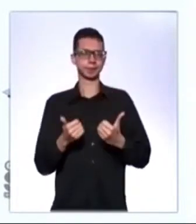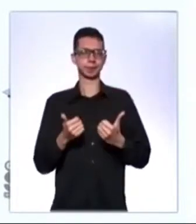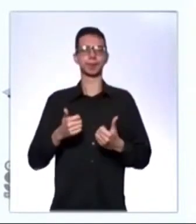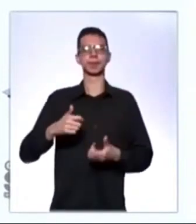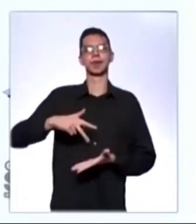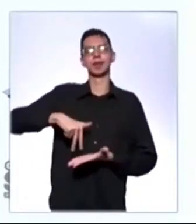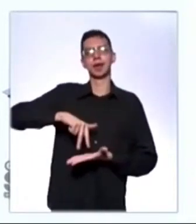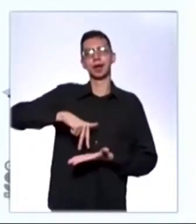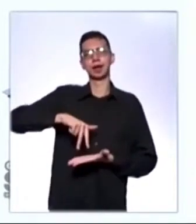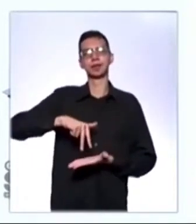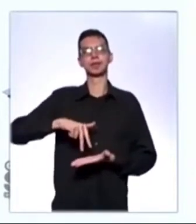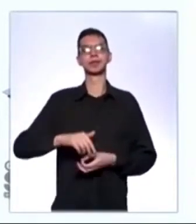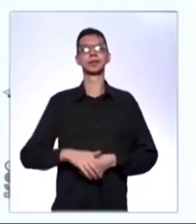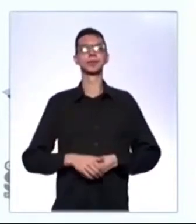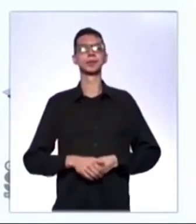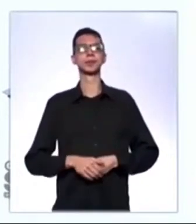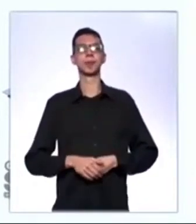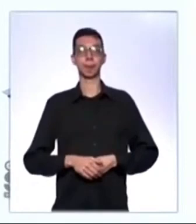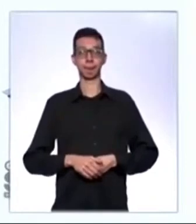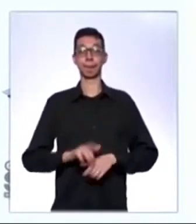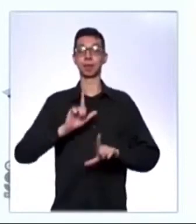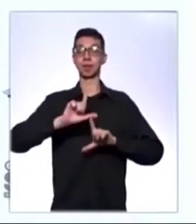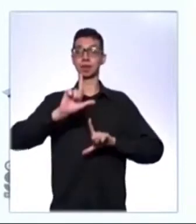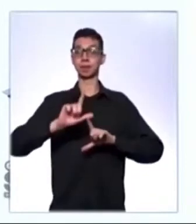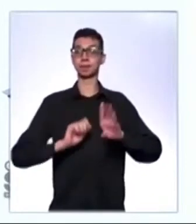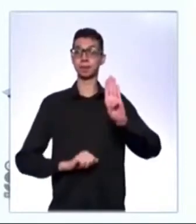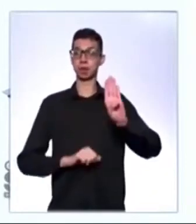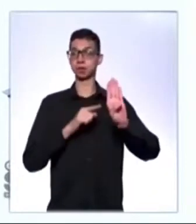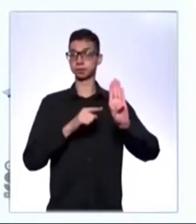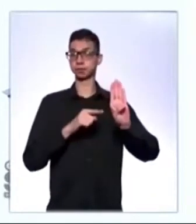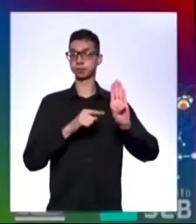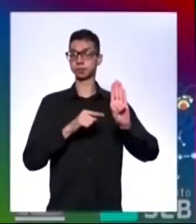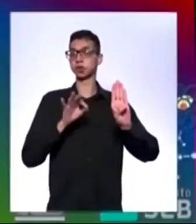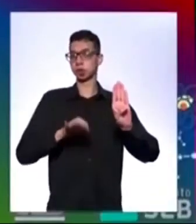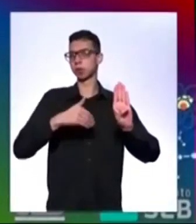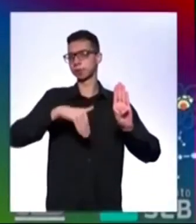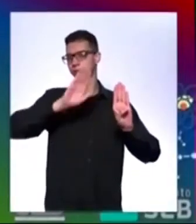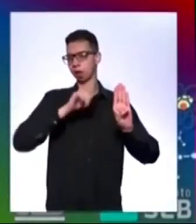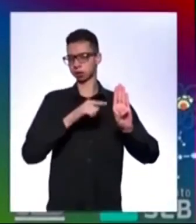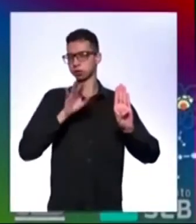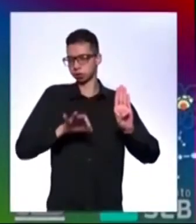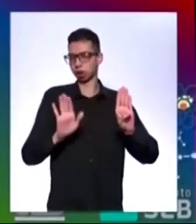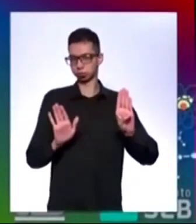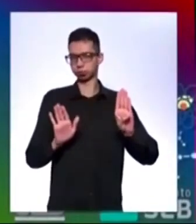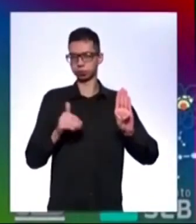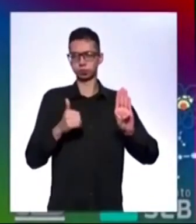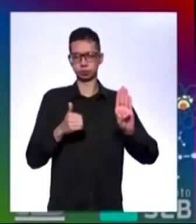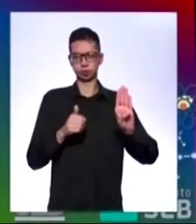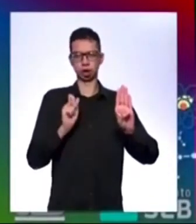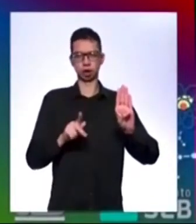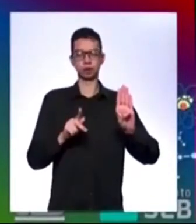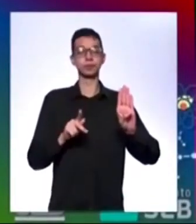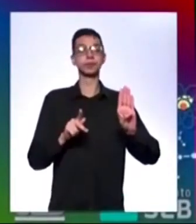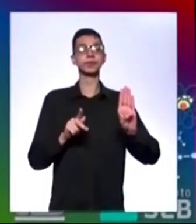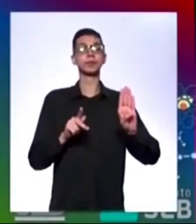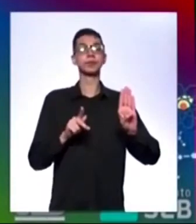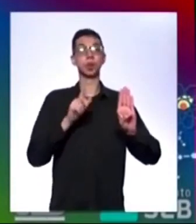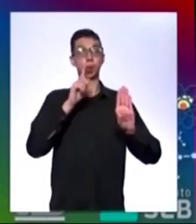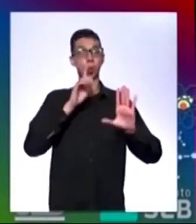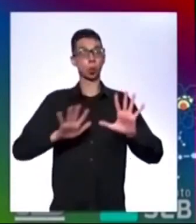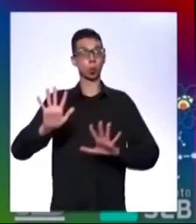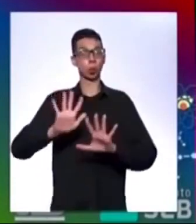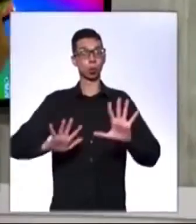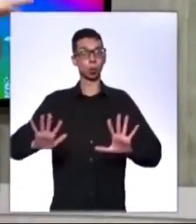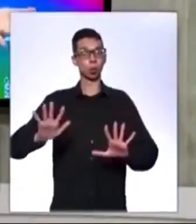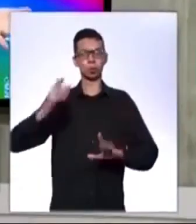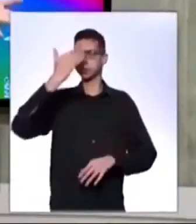manifestação da dança. Letra B é a mais correta, mais adequada, tá certo? Muito bem. Cuidado, não se esqueça,